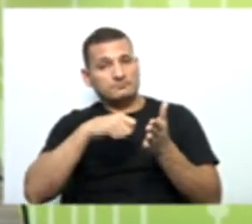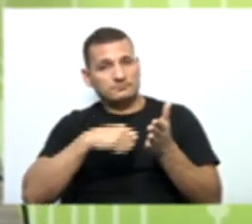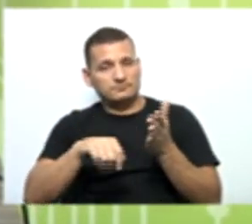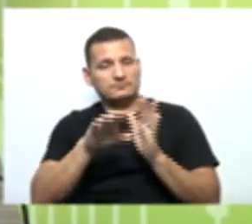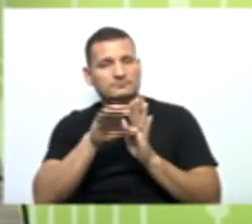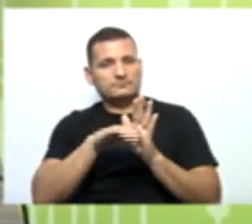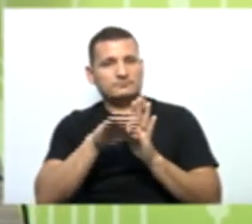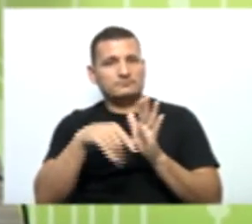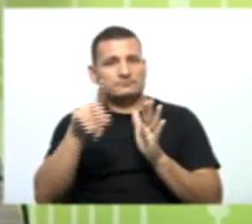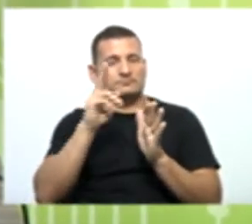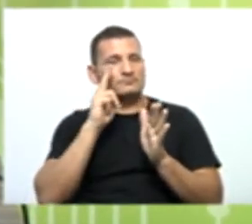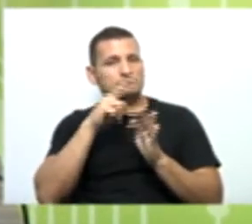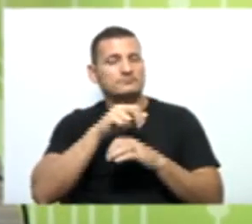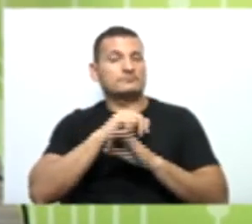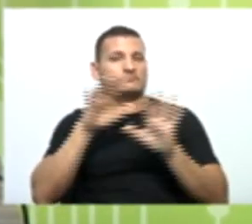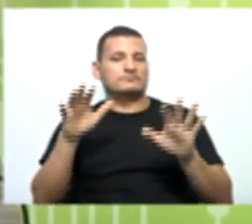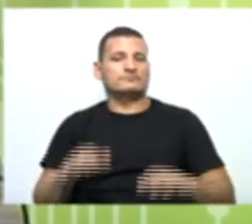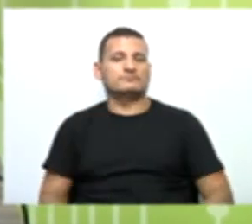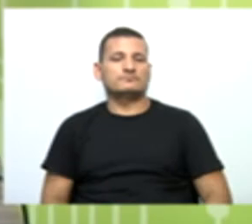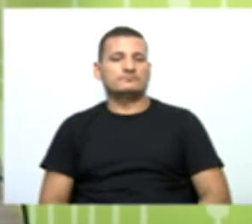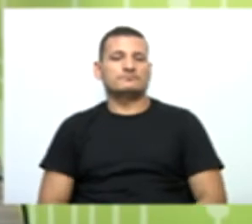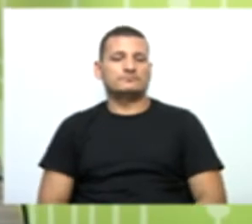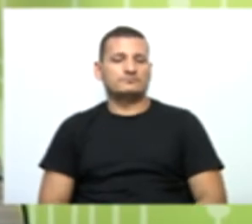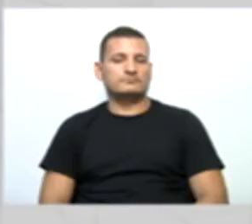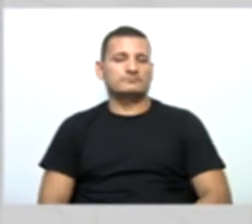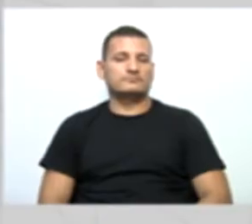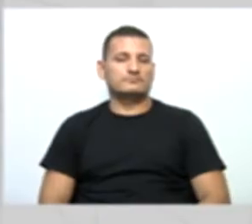para facilitar a compreensão, ok?